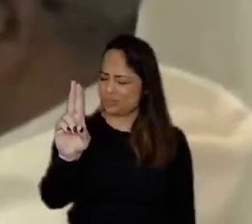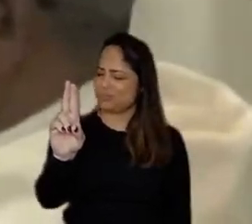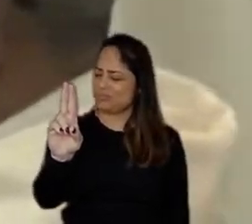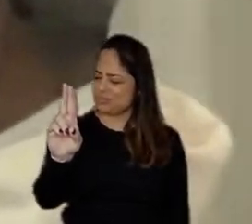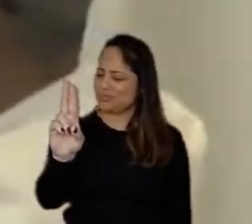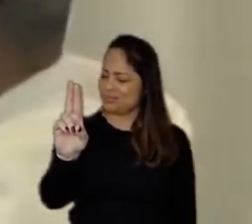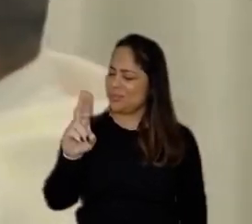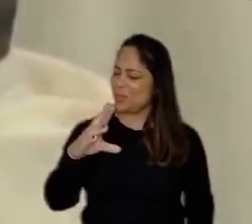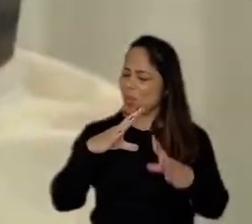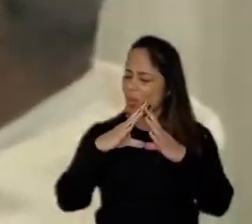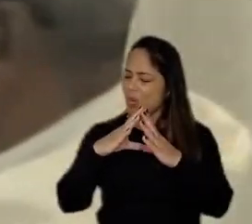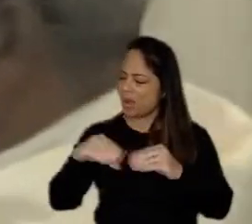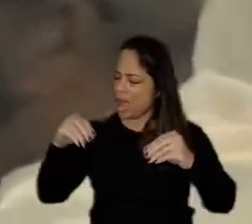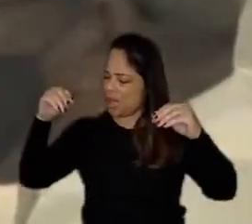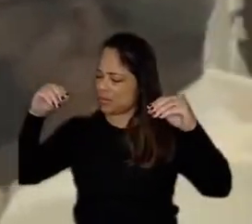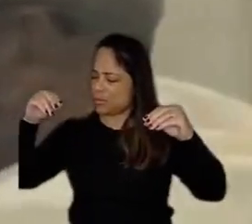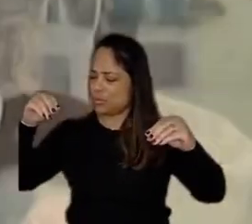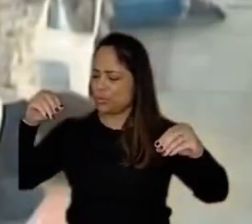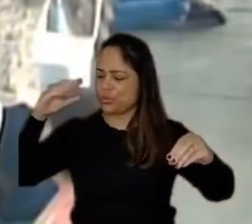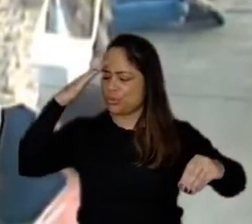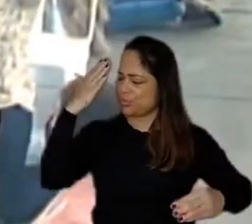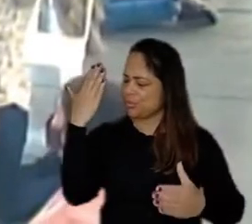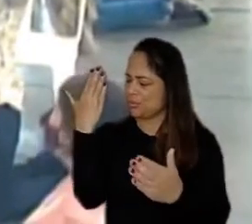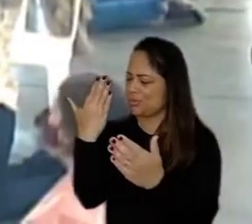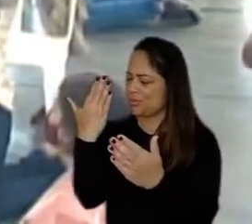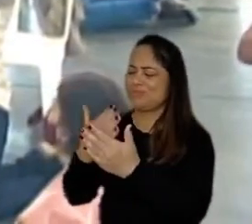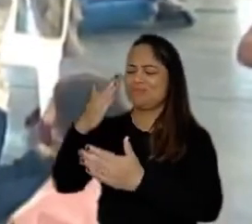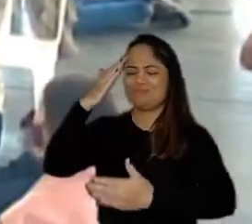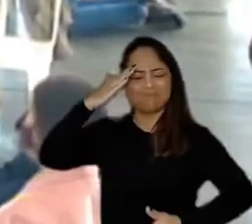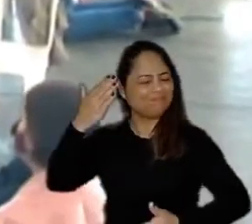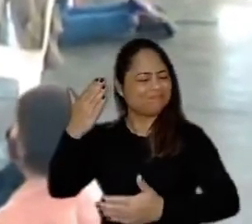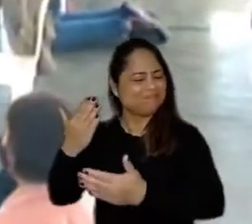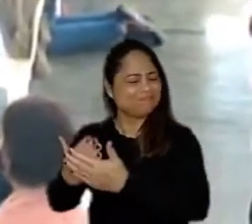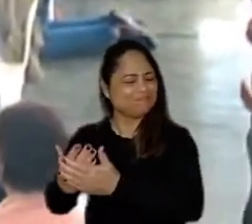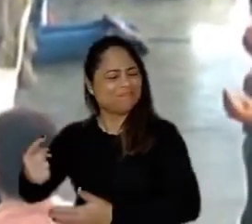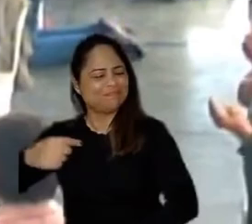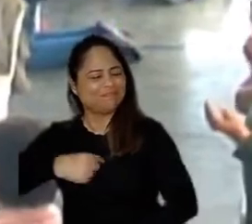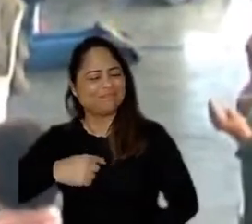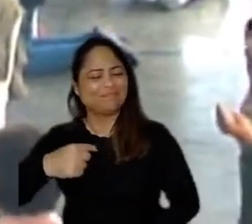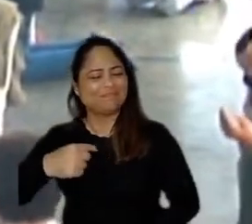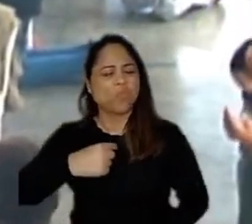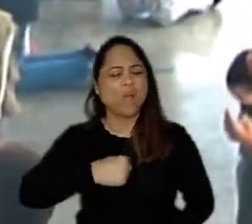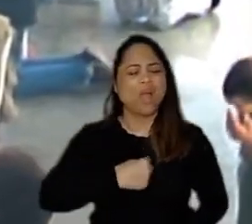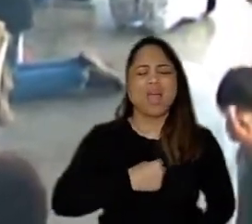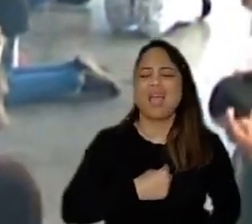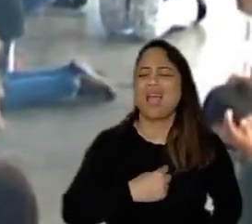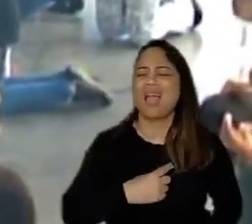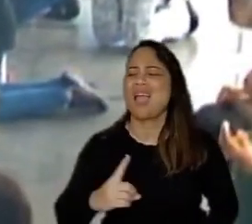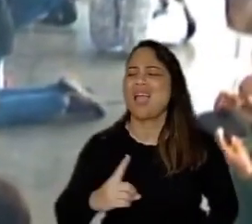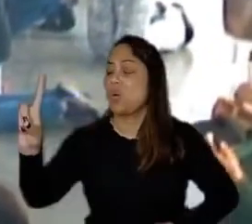curado, curada. Canta. Se eu tocar, diga.